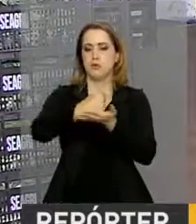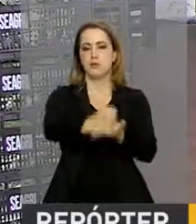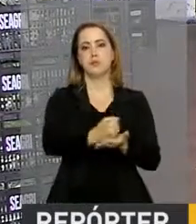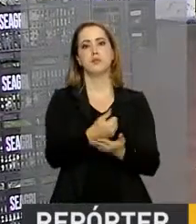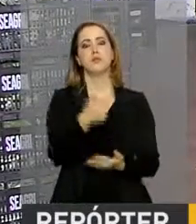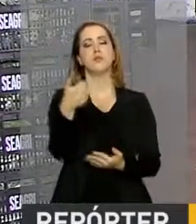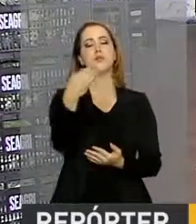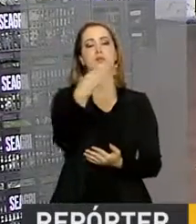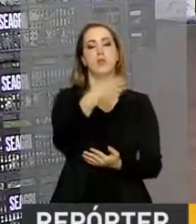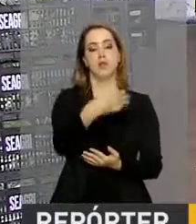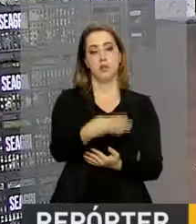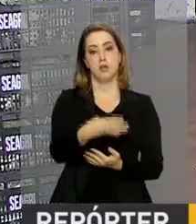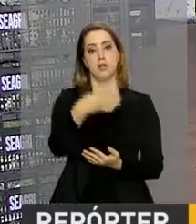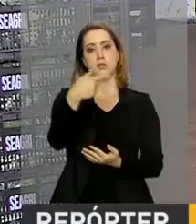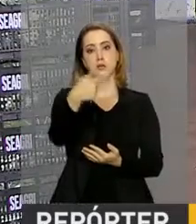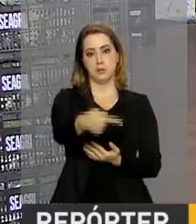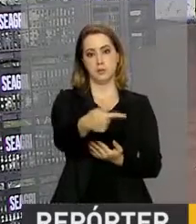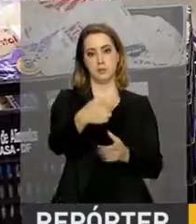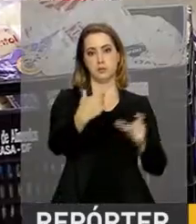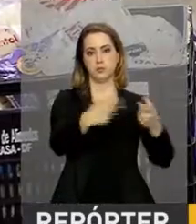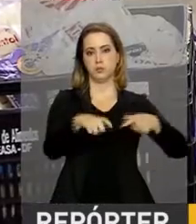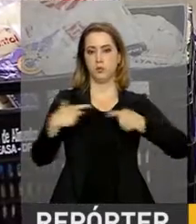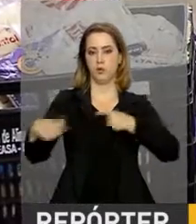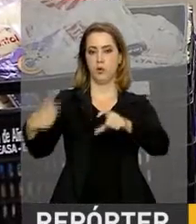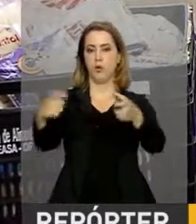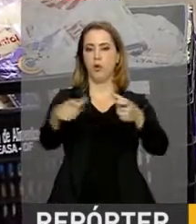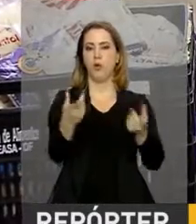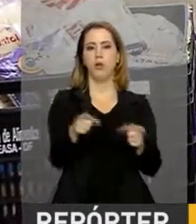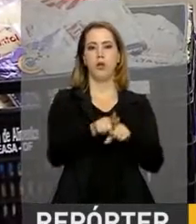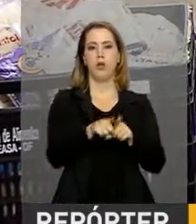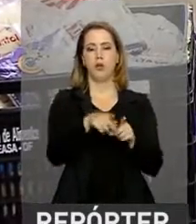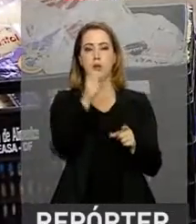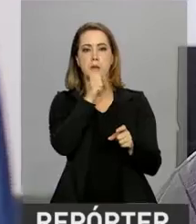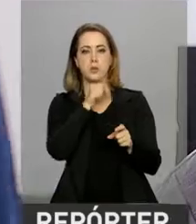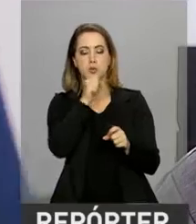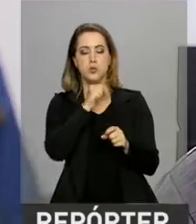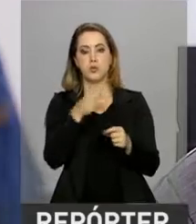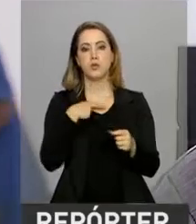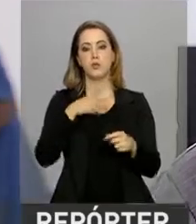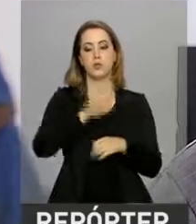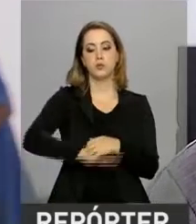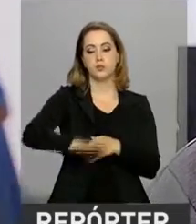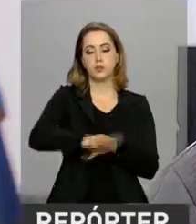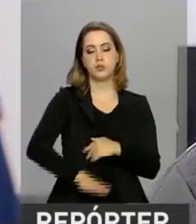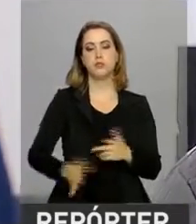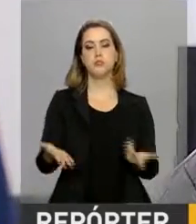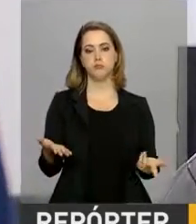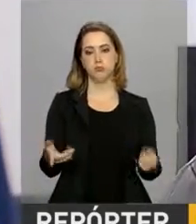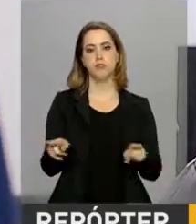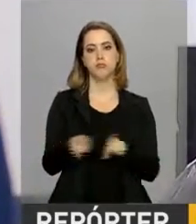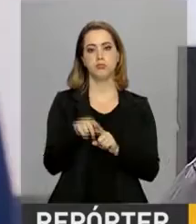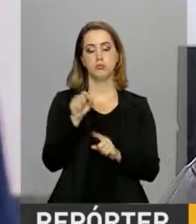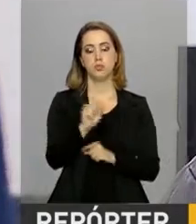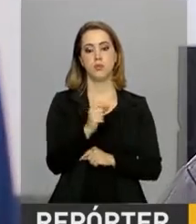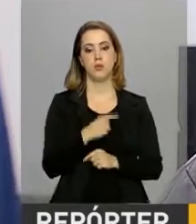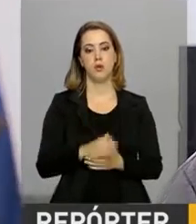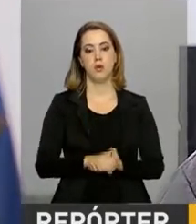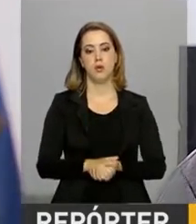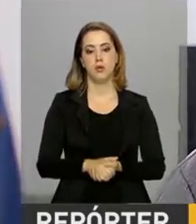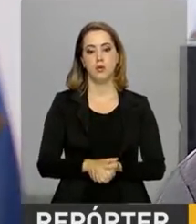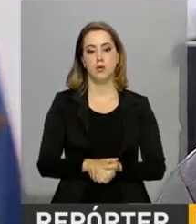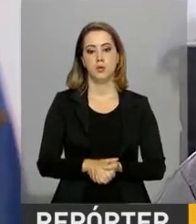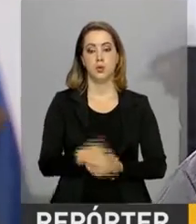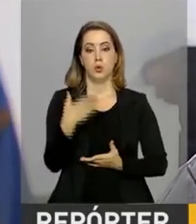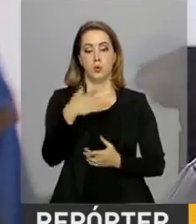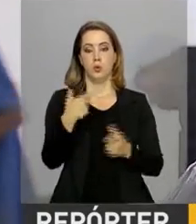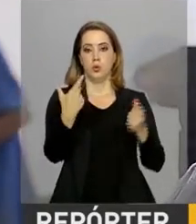147 entidades beneficientes como asilos e creches do banco de alimentos ele foi criado dentro da ceasa